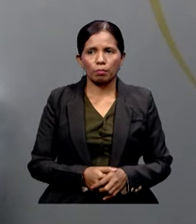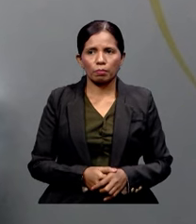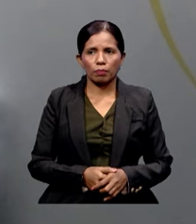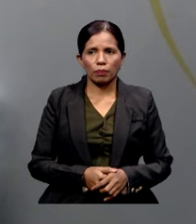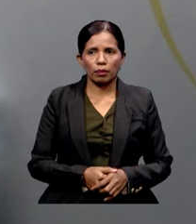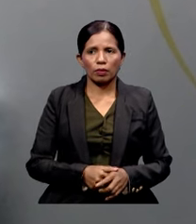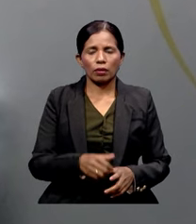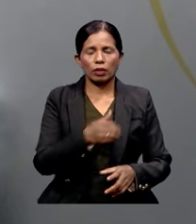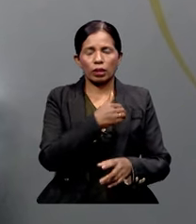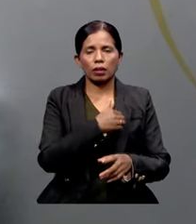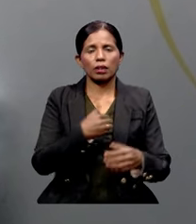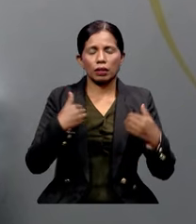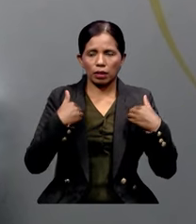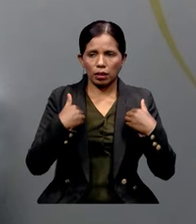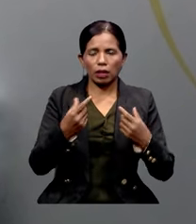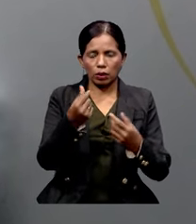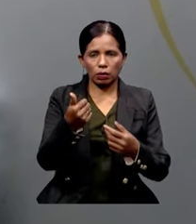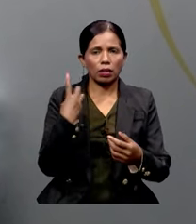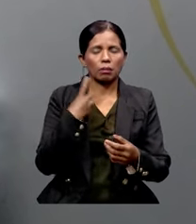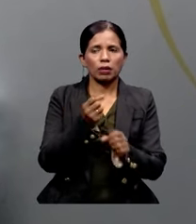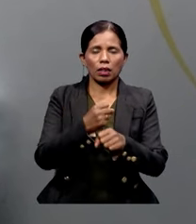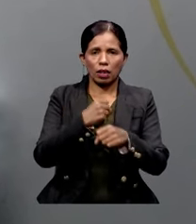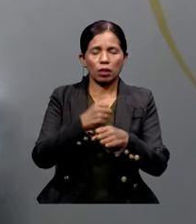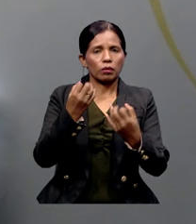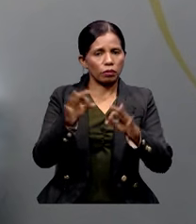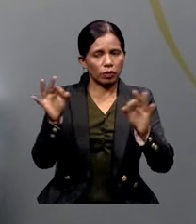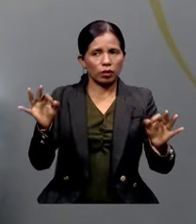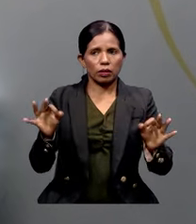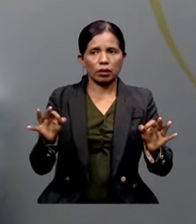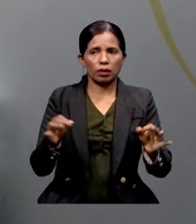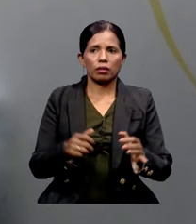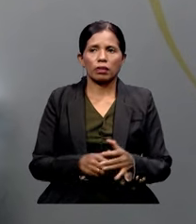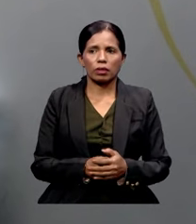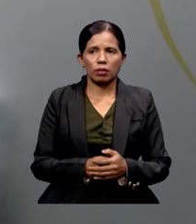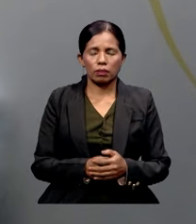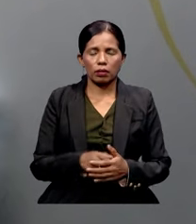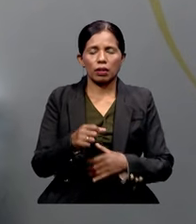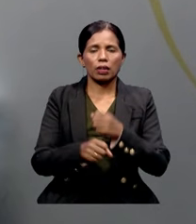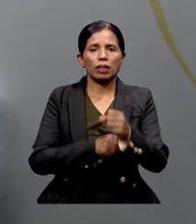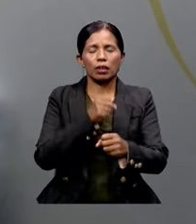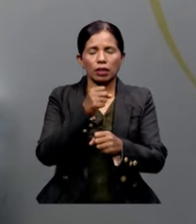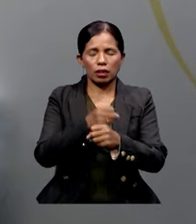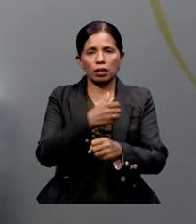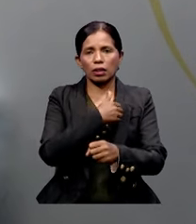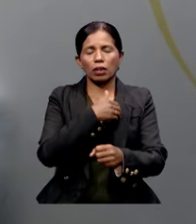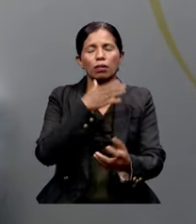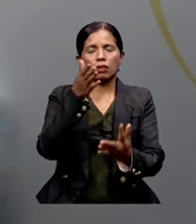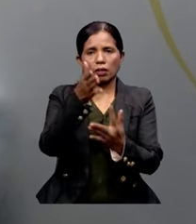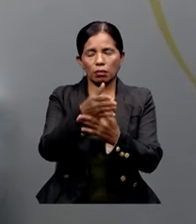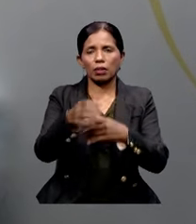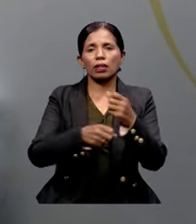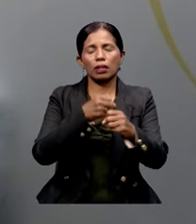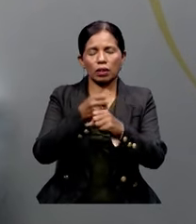Nyeres tu nih lah itu ang mas idane amsi halo tu iha antis finduan idane. Ide pois kono